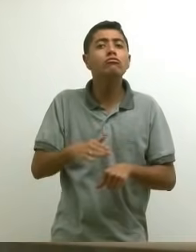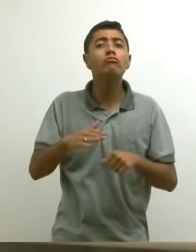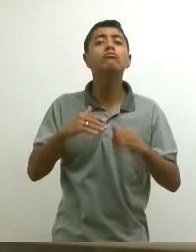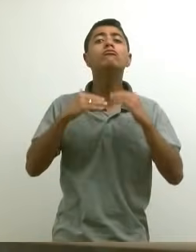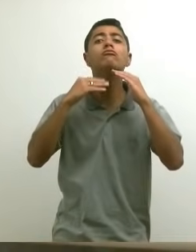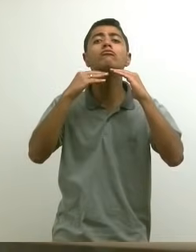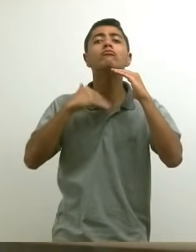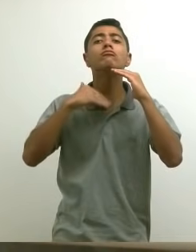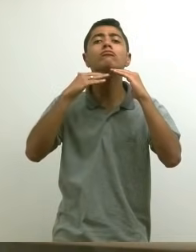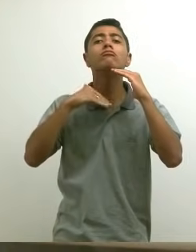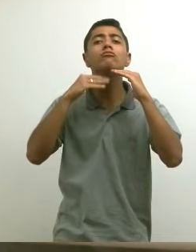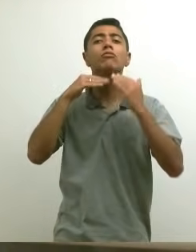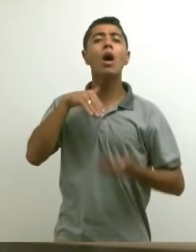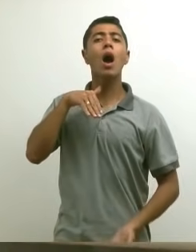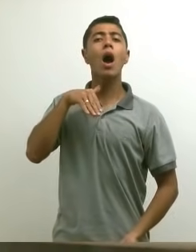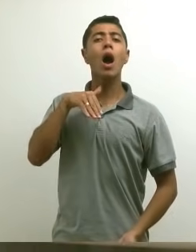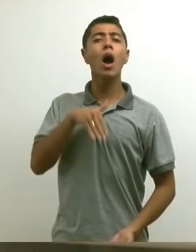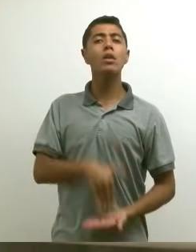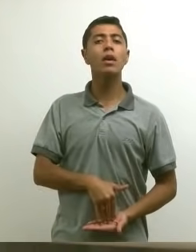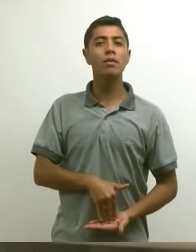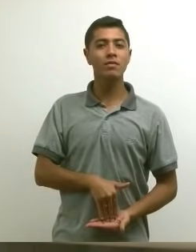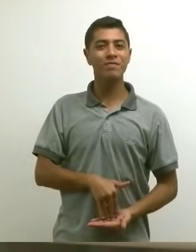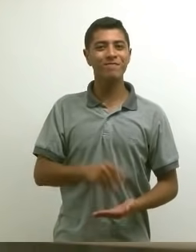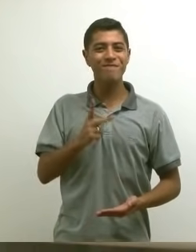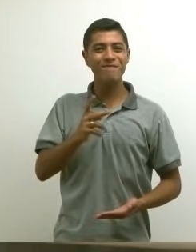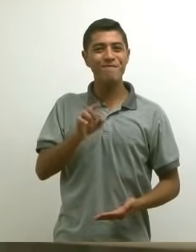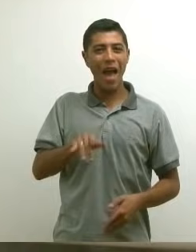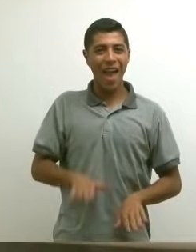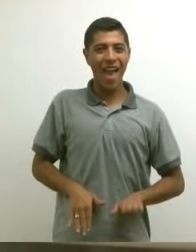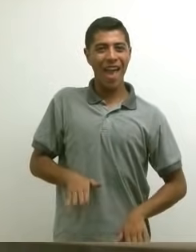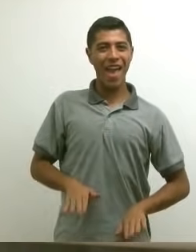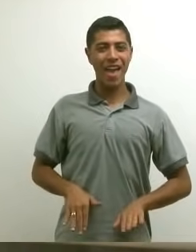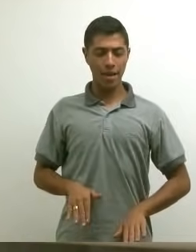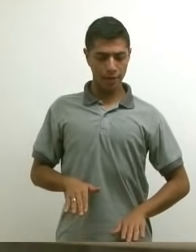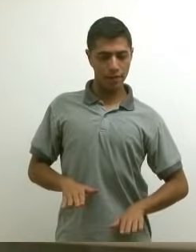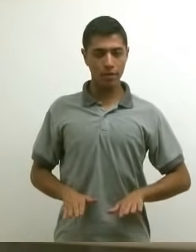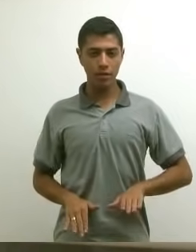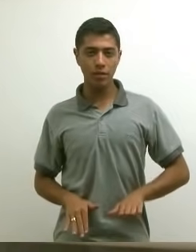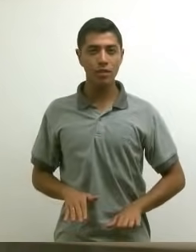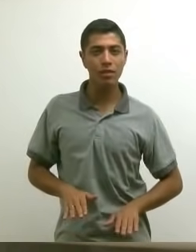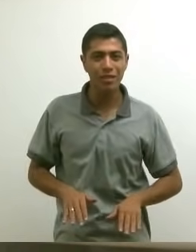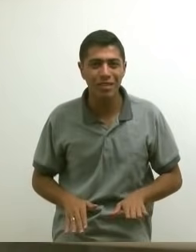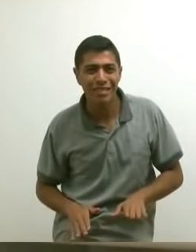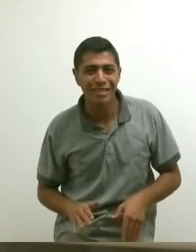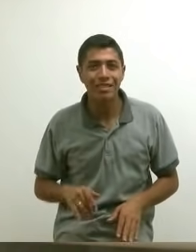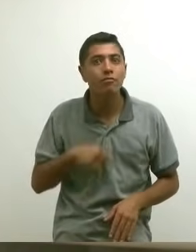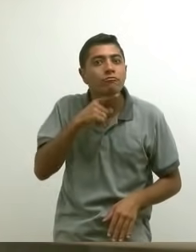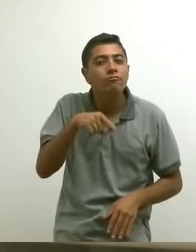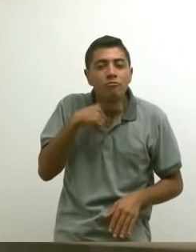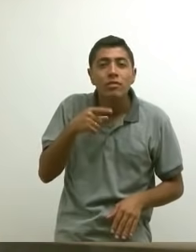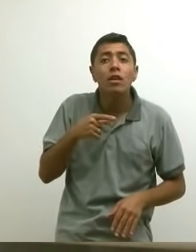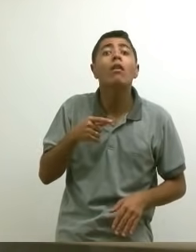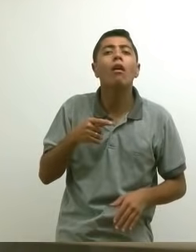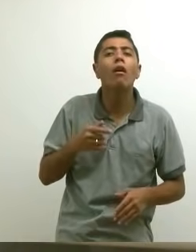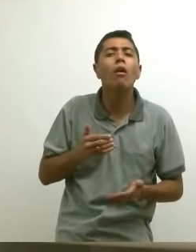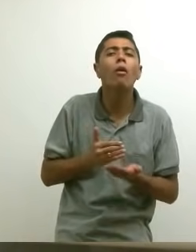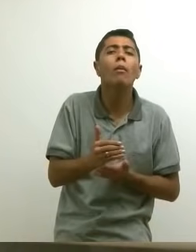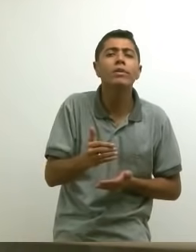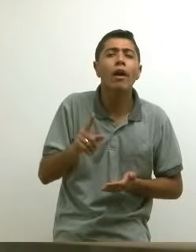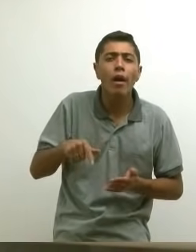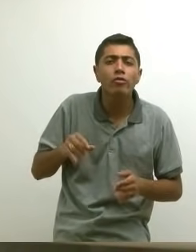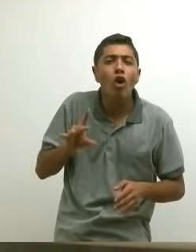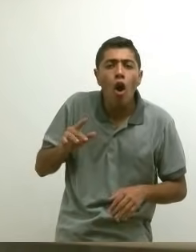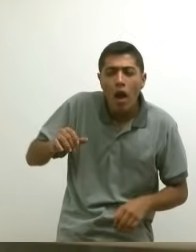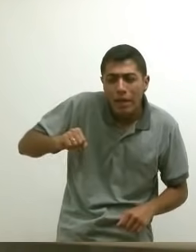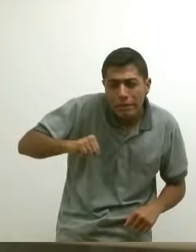dos membros ela fica de 47 meses de vida e ela começa a engatinhar como raps um direito esquerda junto